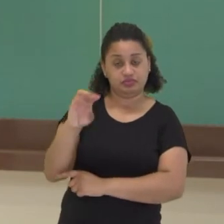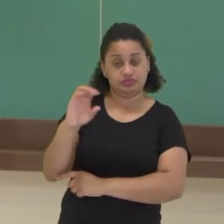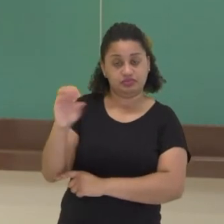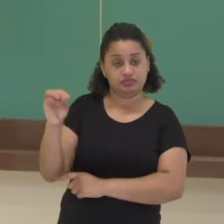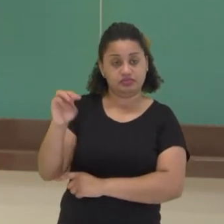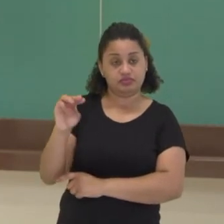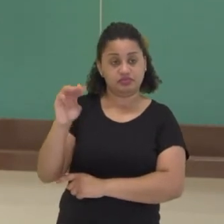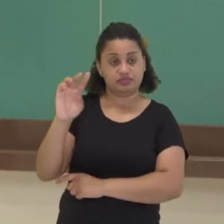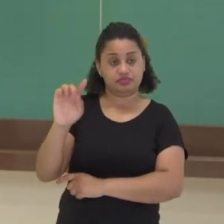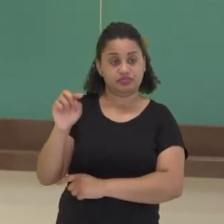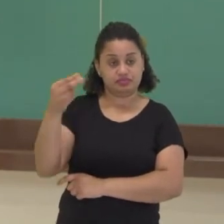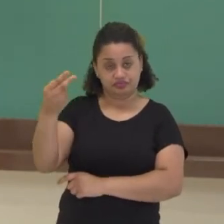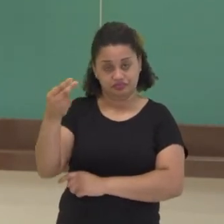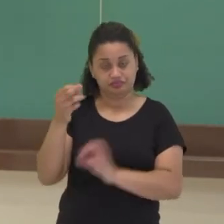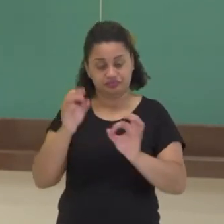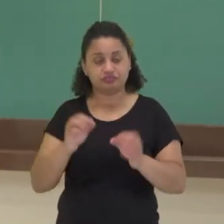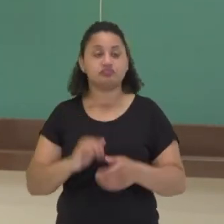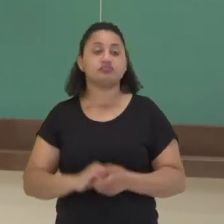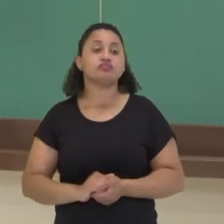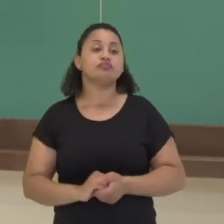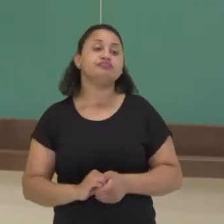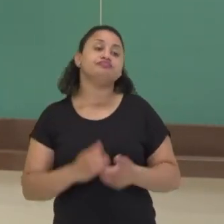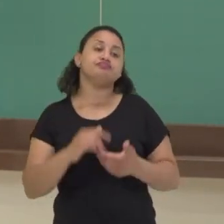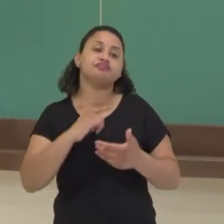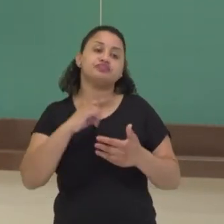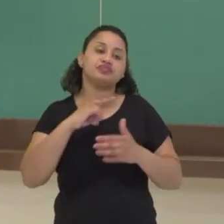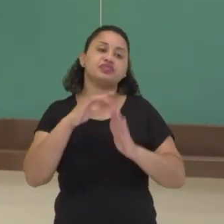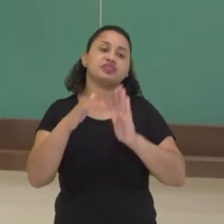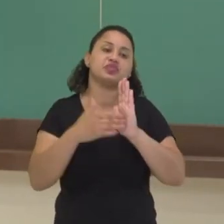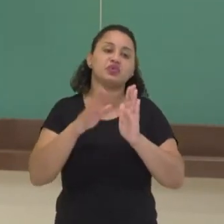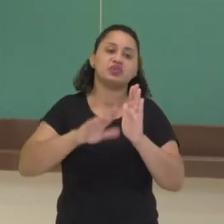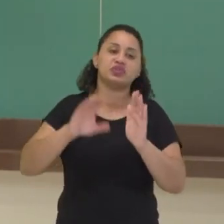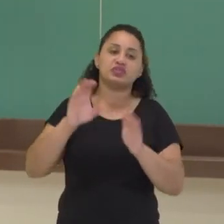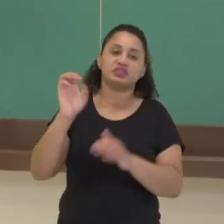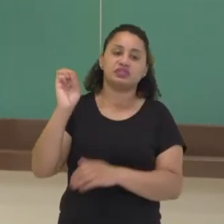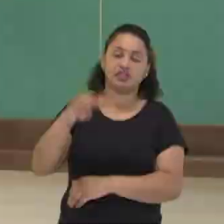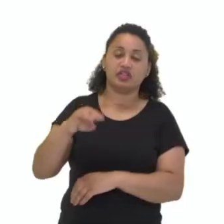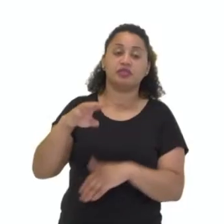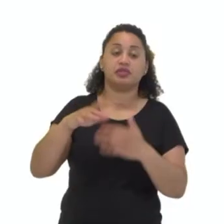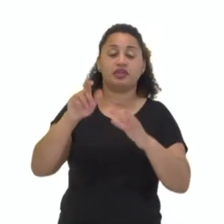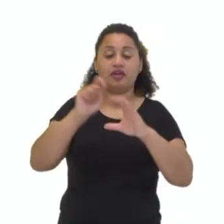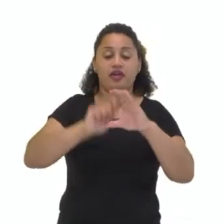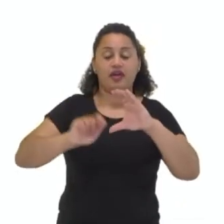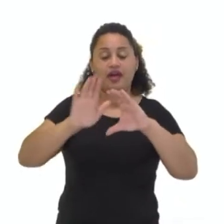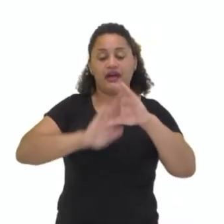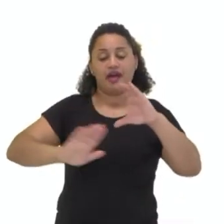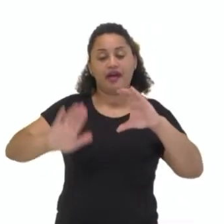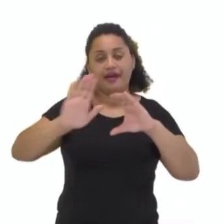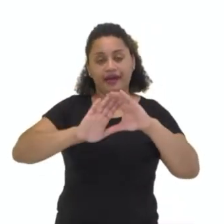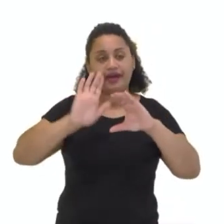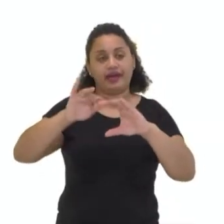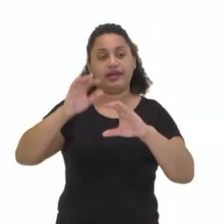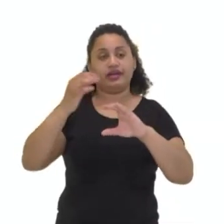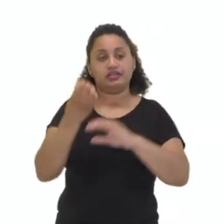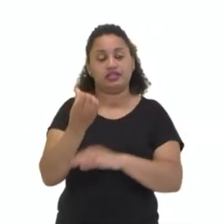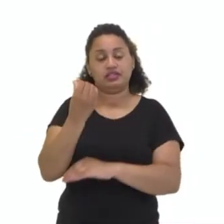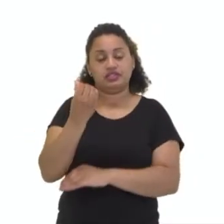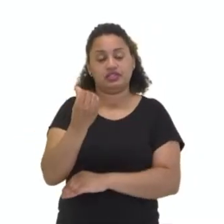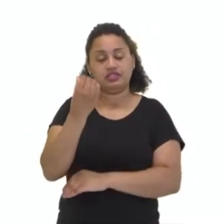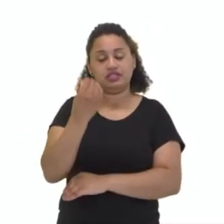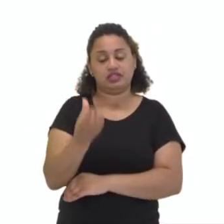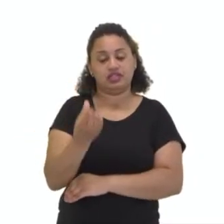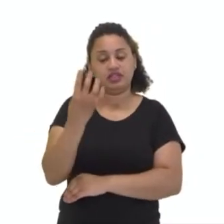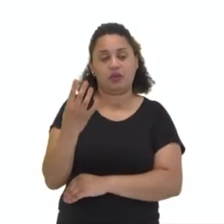Então, vou deixar anotado, certo? Como estamos trabalhando aqui em centímetros, então a área do círculo total é 64